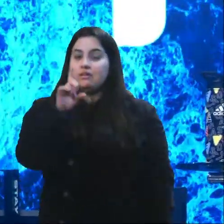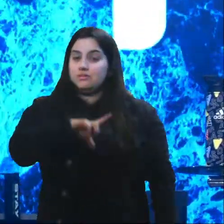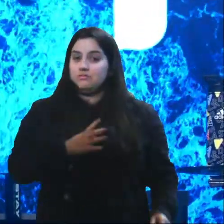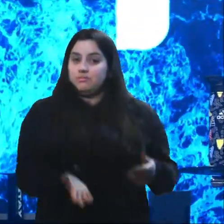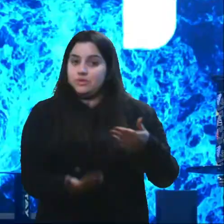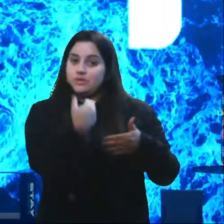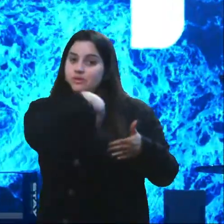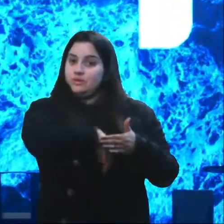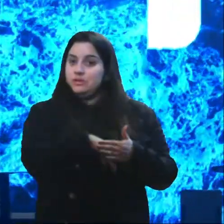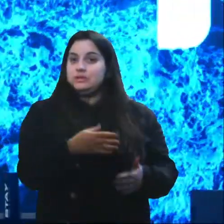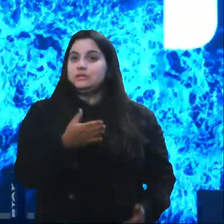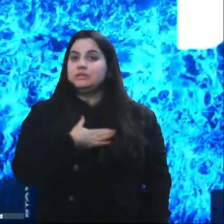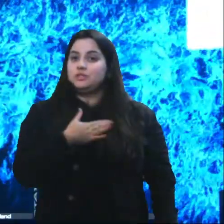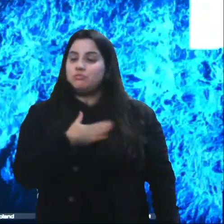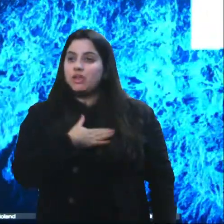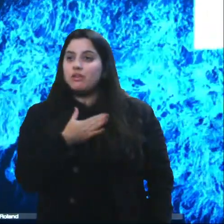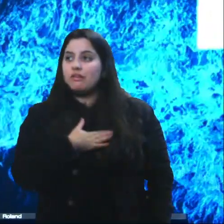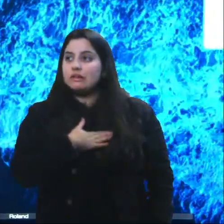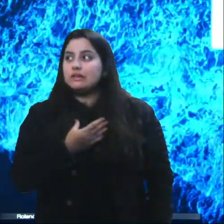de você.